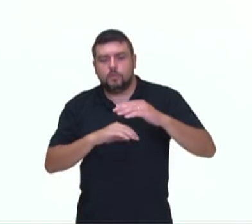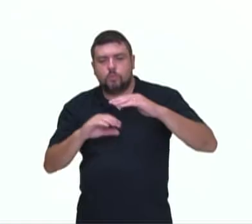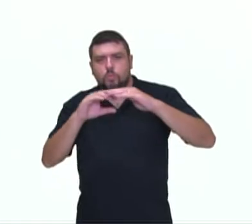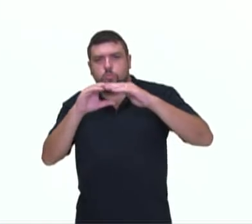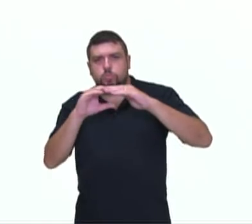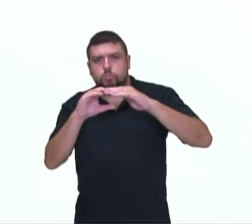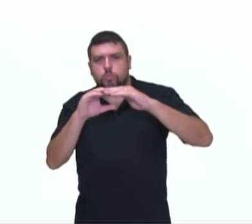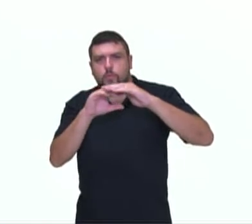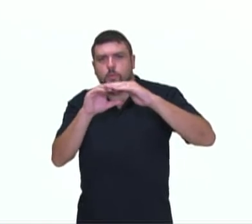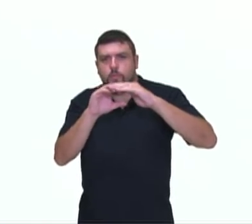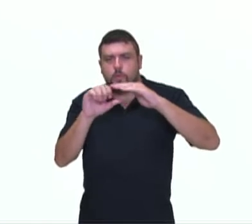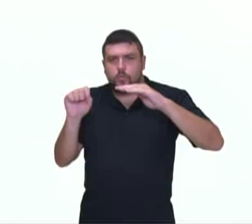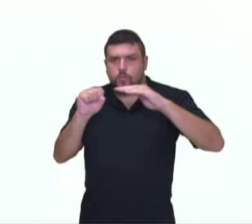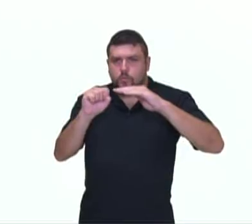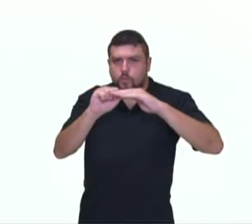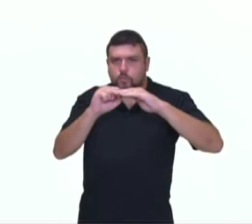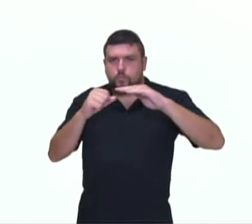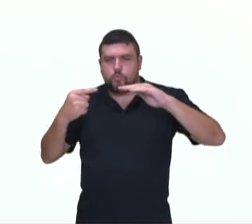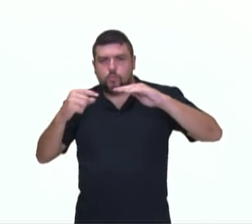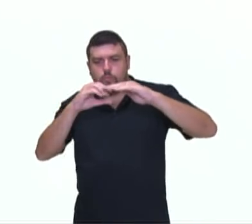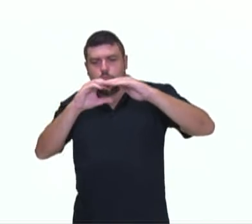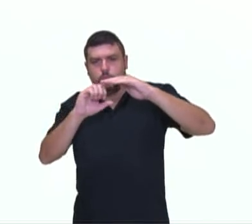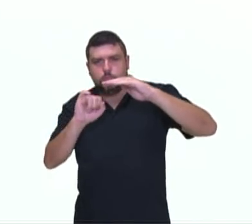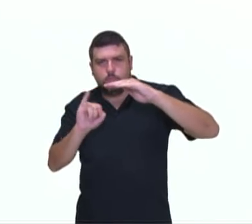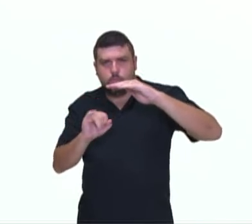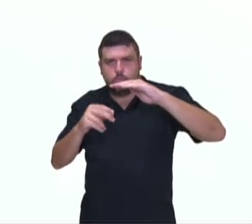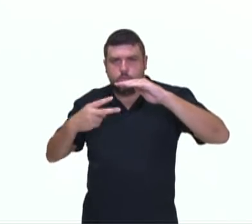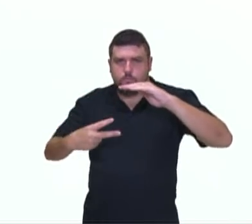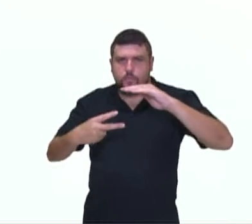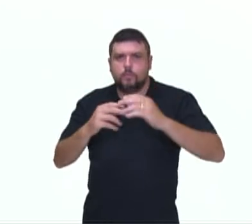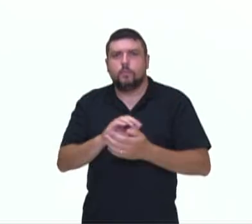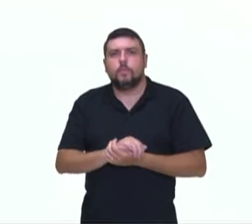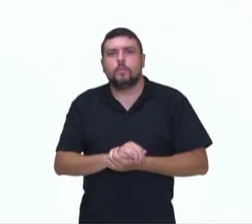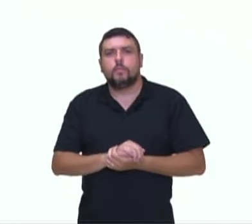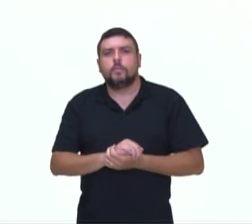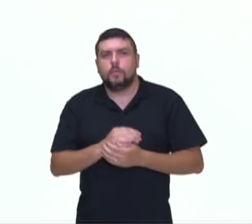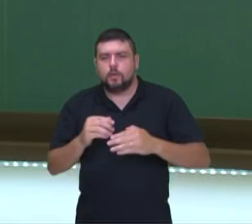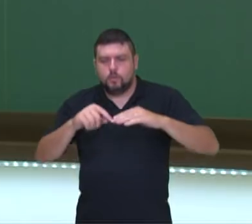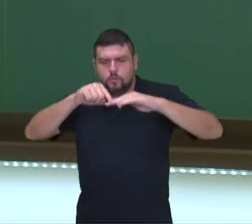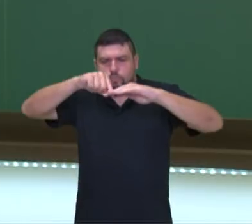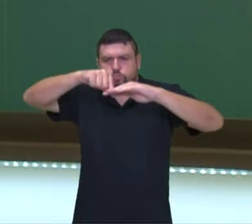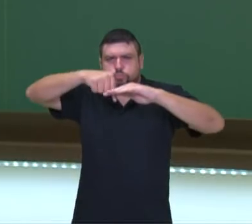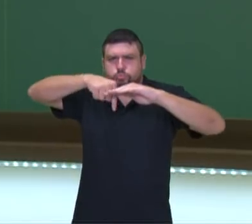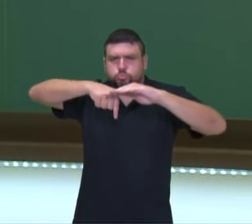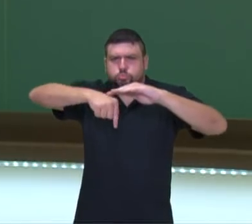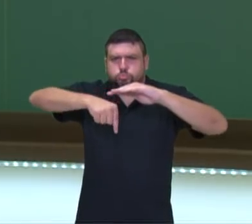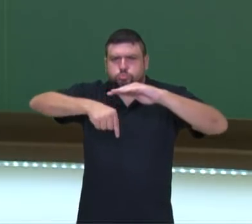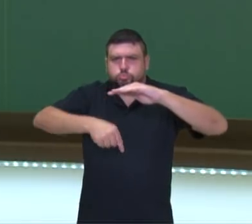número 2. O manto, então, é a camada mais extensa, que é logo localizada abaixo da